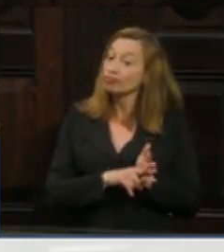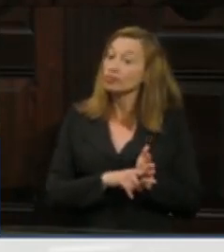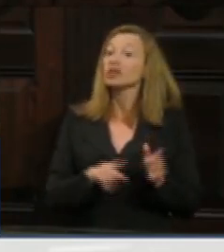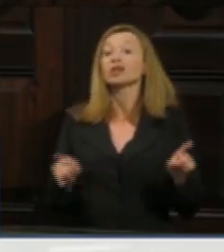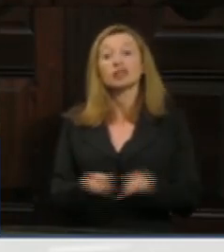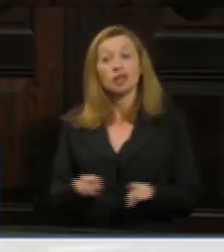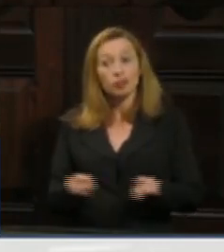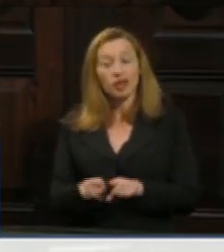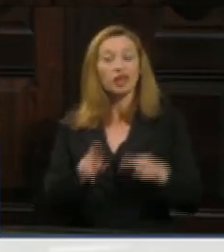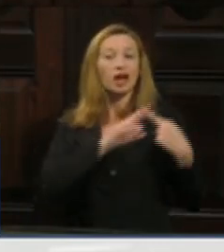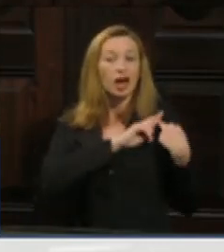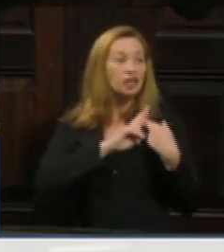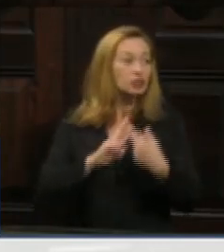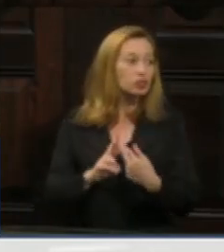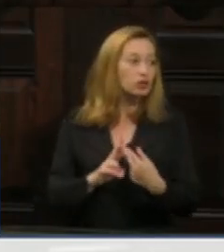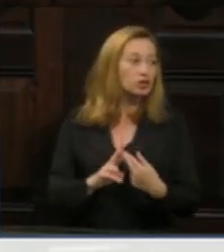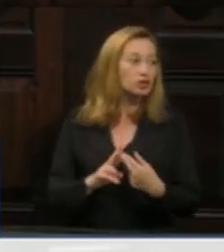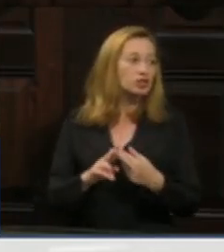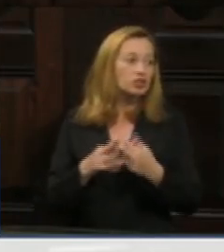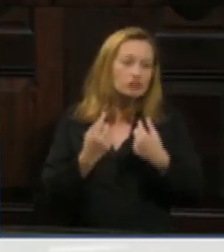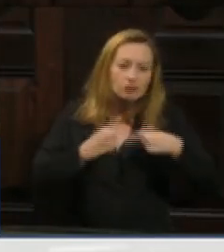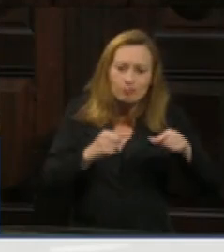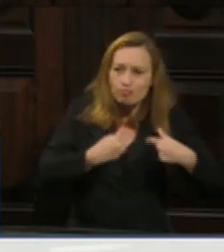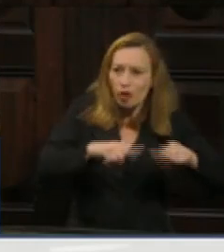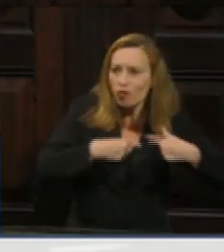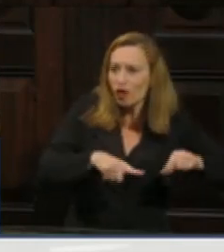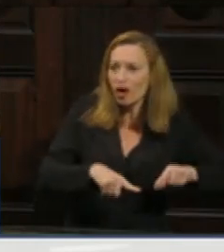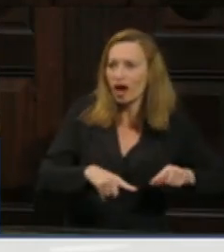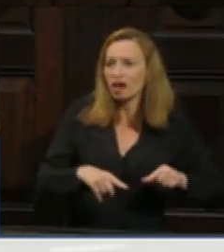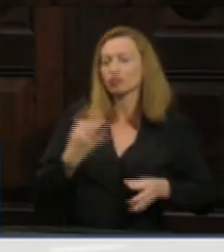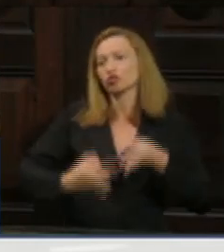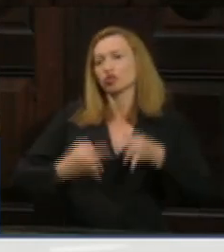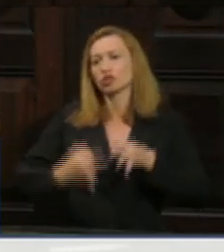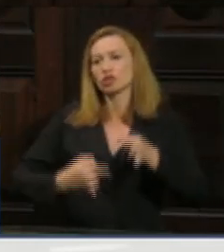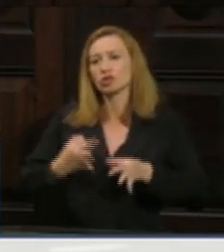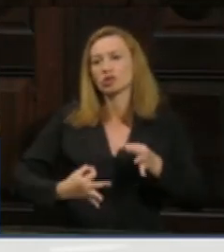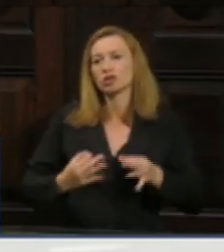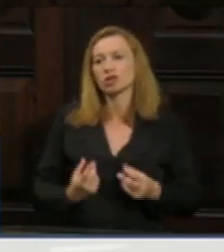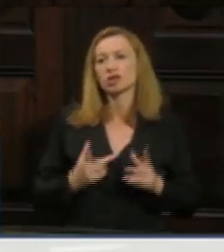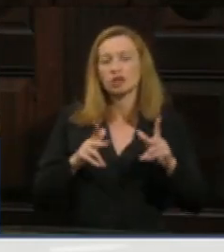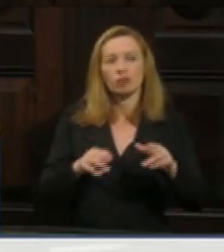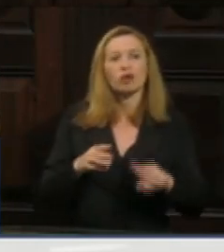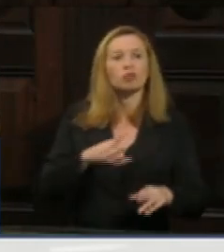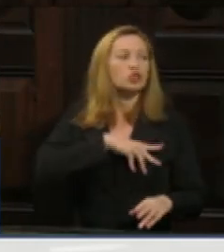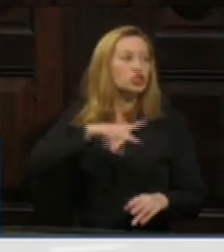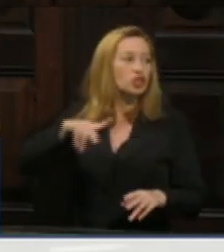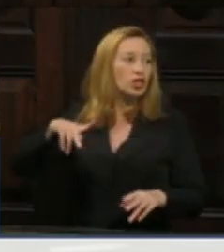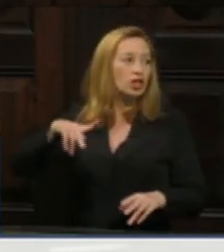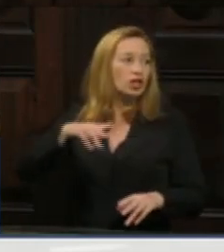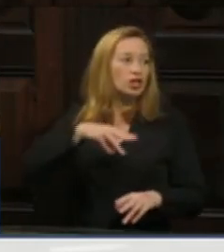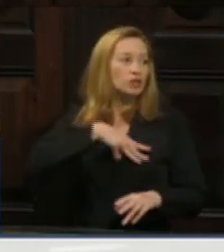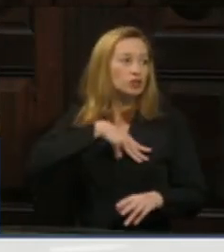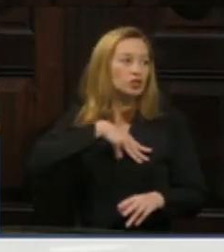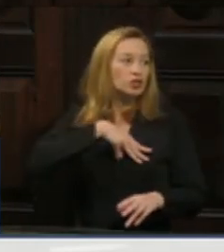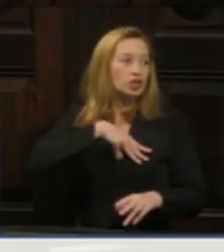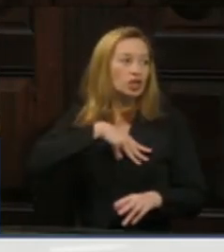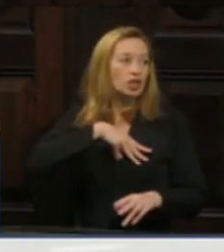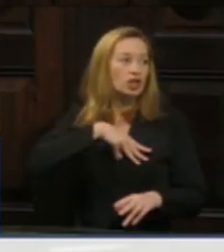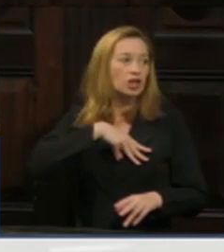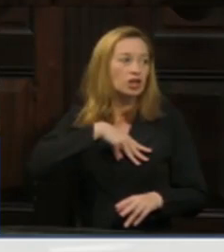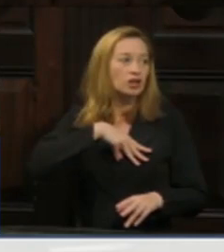progressivamente, vai ficando mais evidente o que é chamado de a ditadura